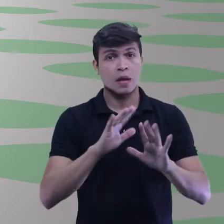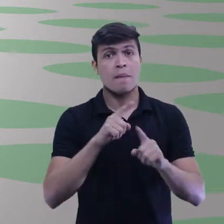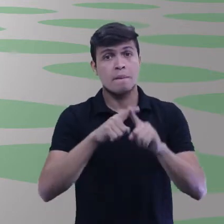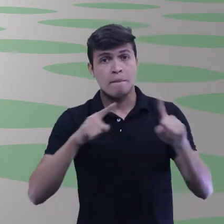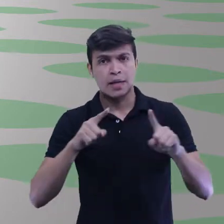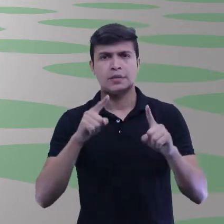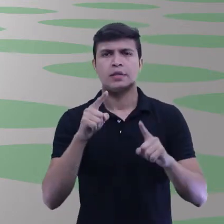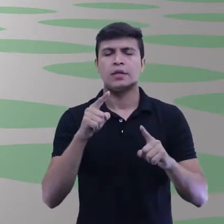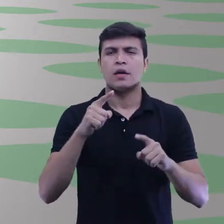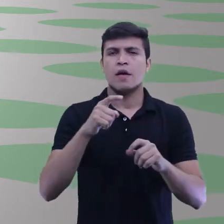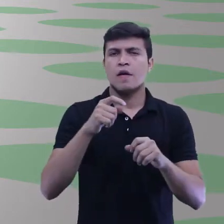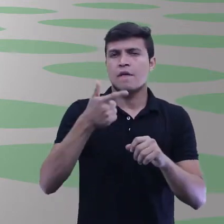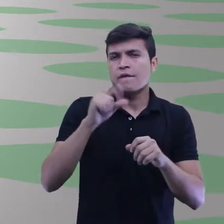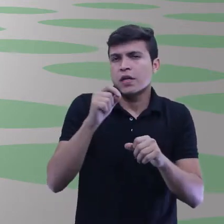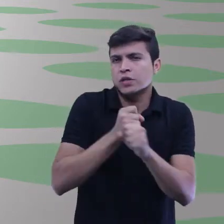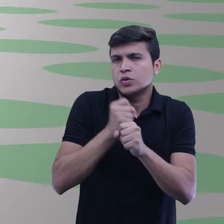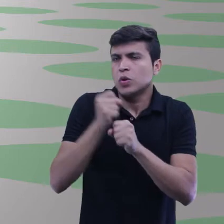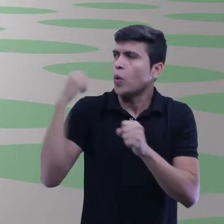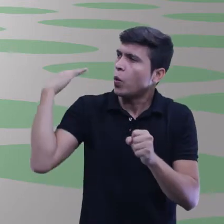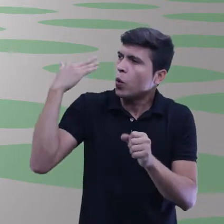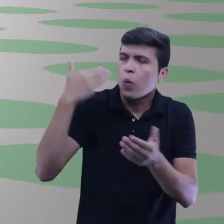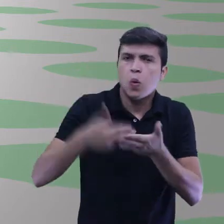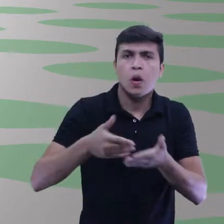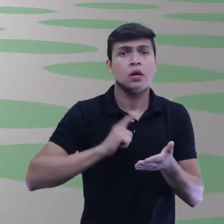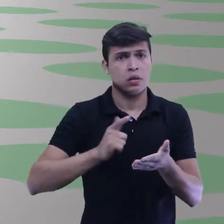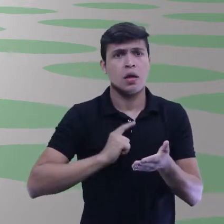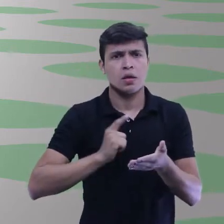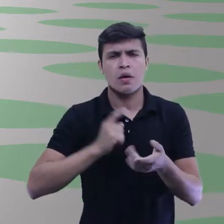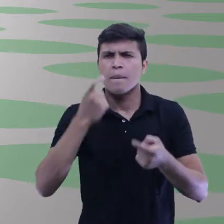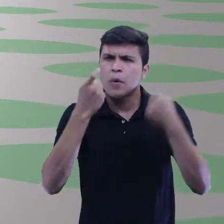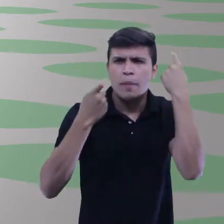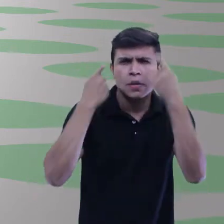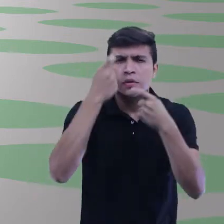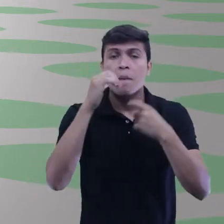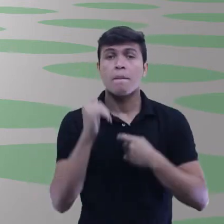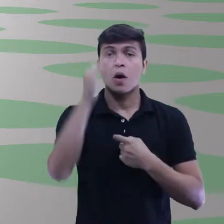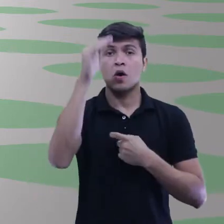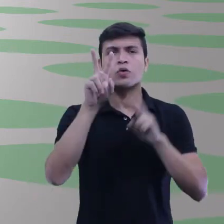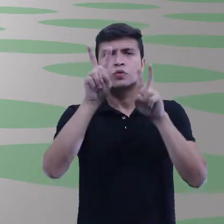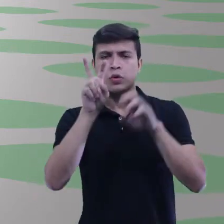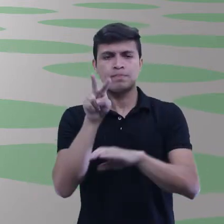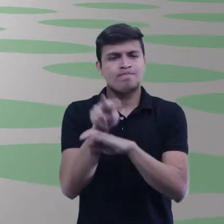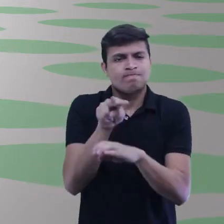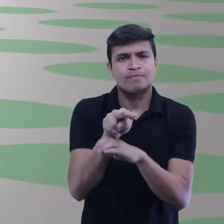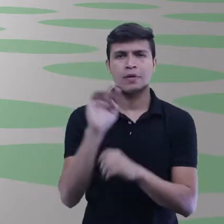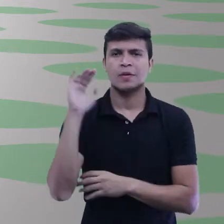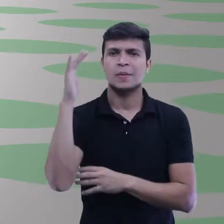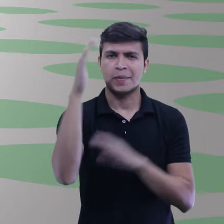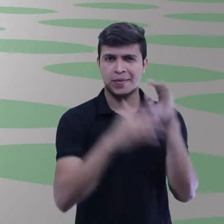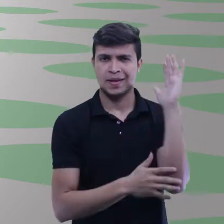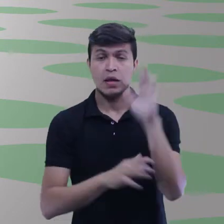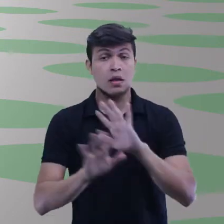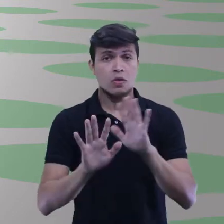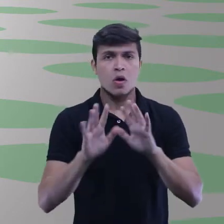nas últimas 2 décadas do século XX, há um progressivo aumento na preocupação sobre a preservação do meio ambiente, não apenas